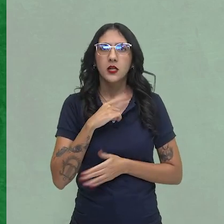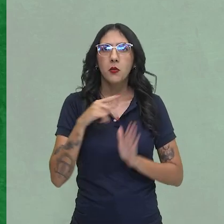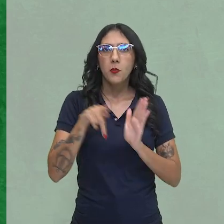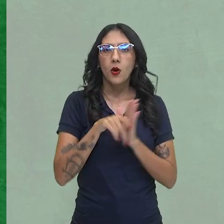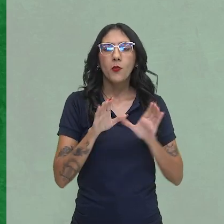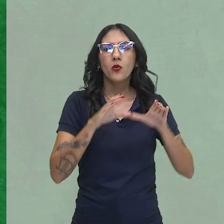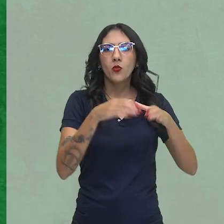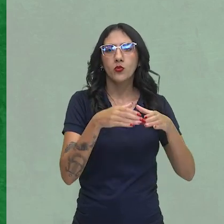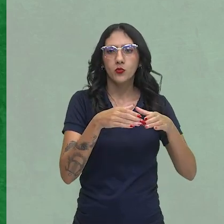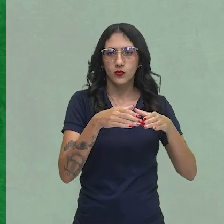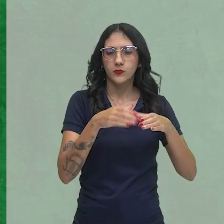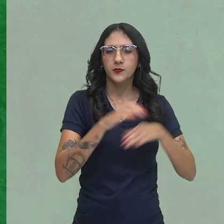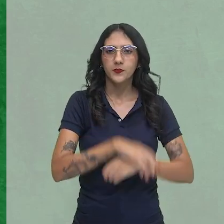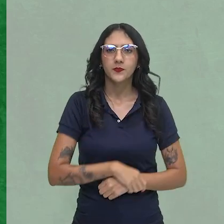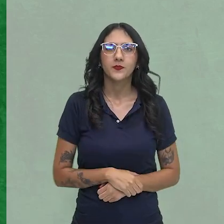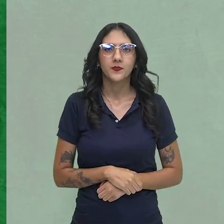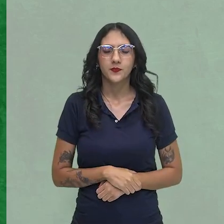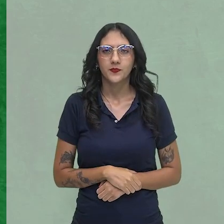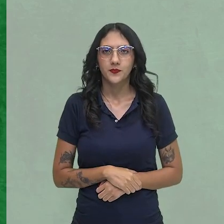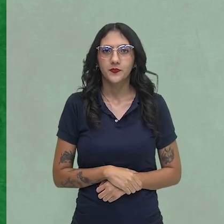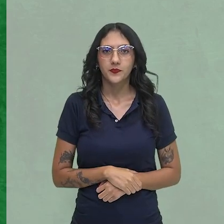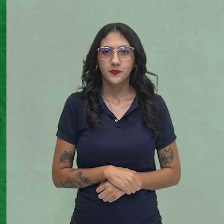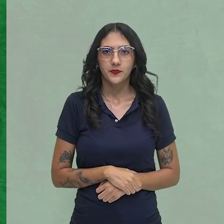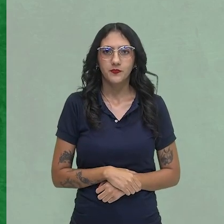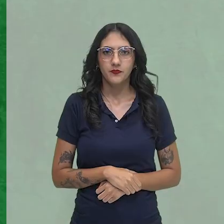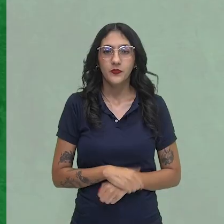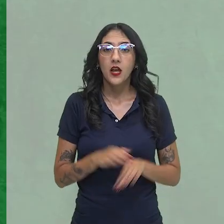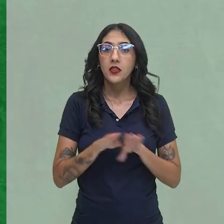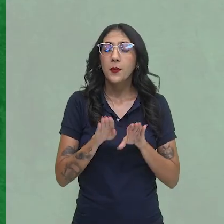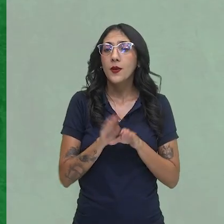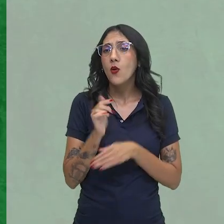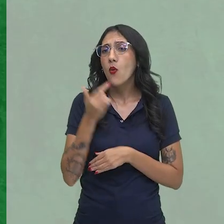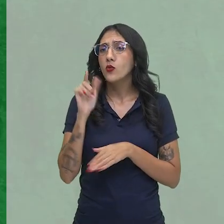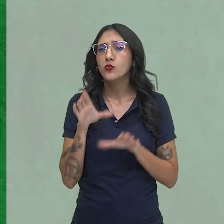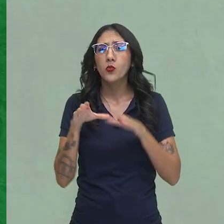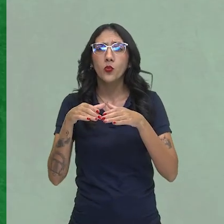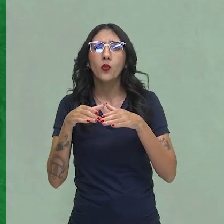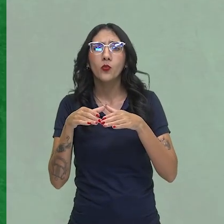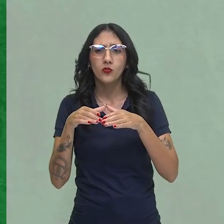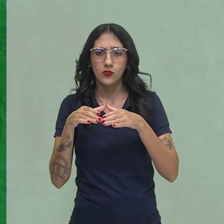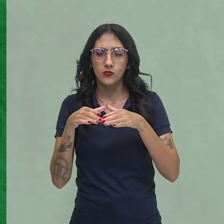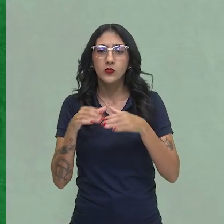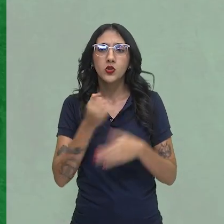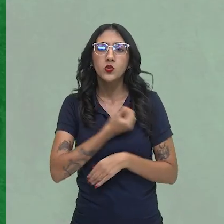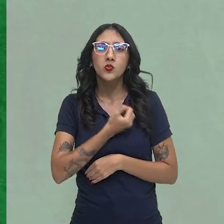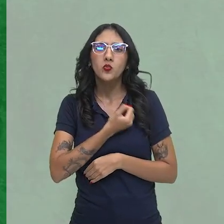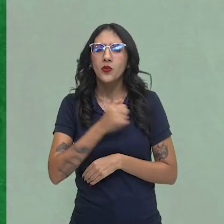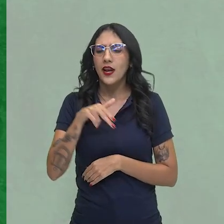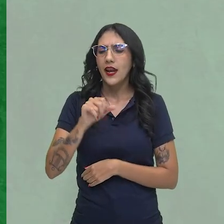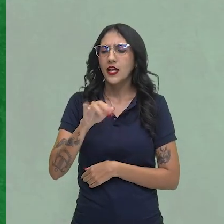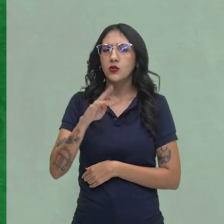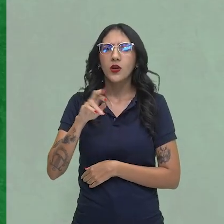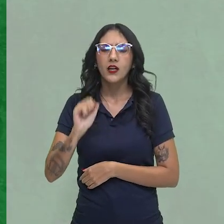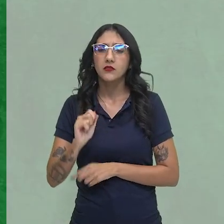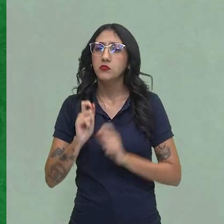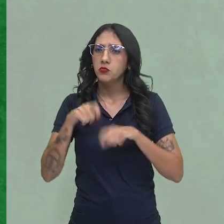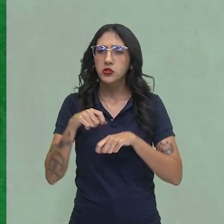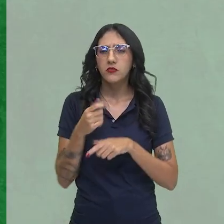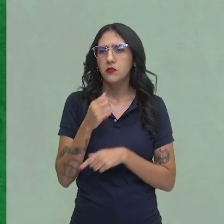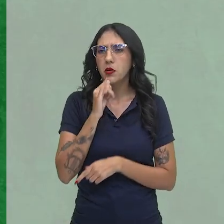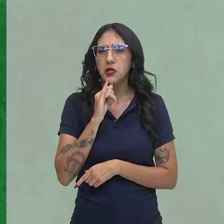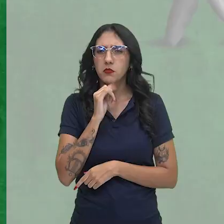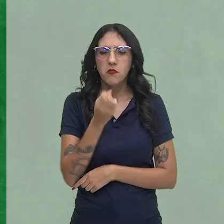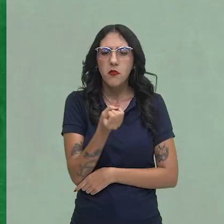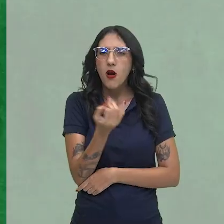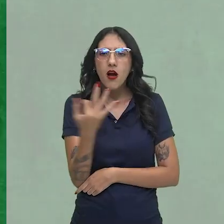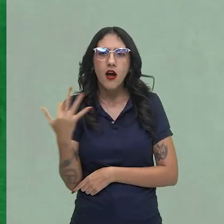um conjunto numérico. E nós temos ainda os números naturais. que são aqueles números que a gente consegue contar, por exemplo, nos dedos